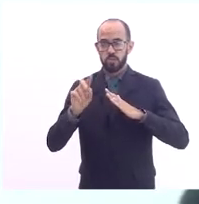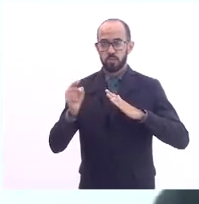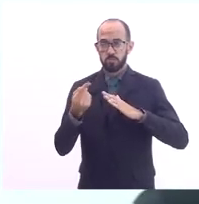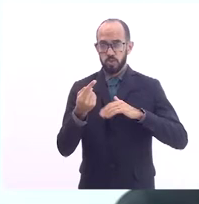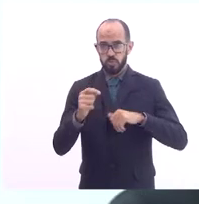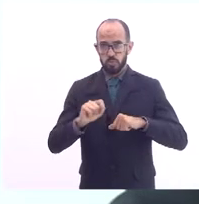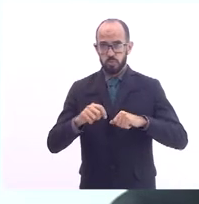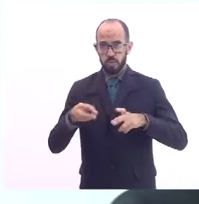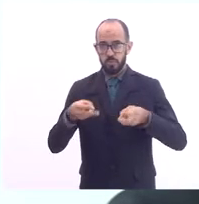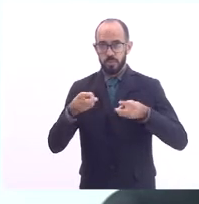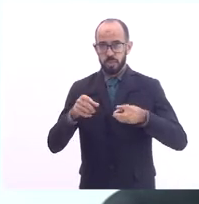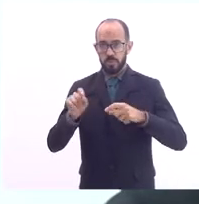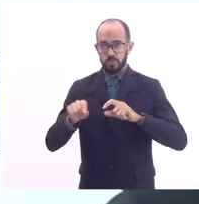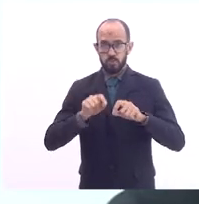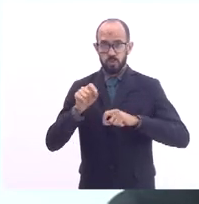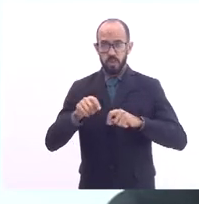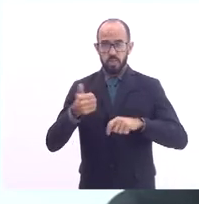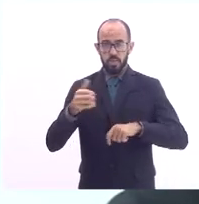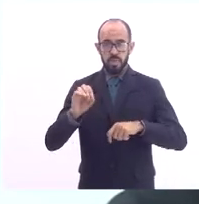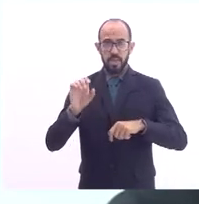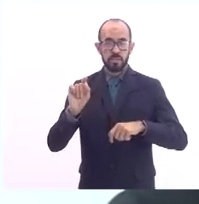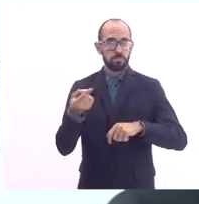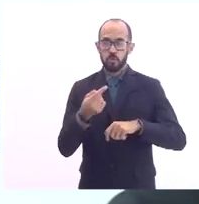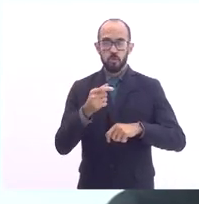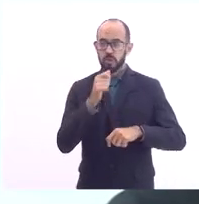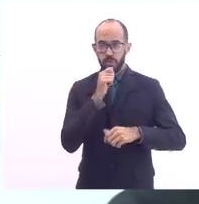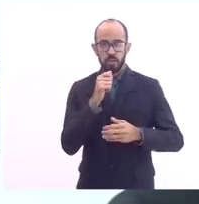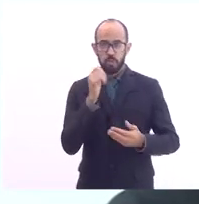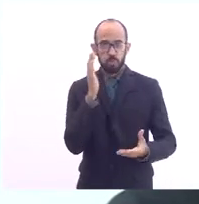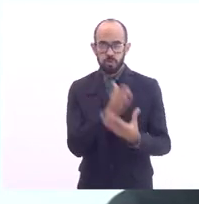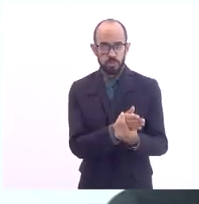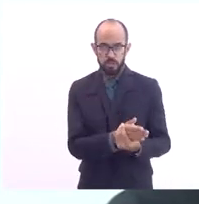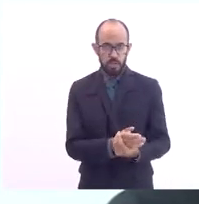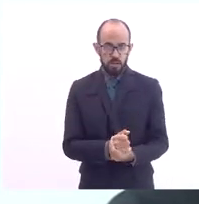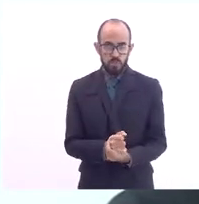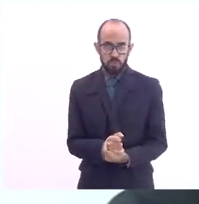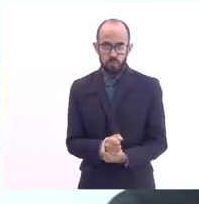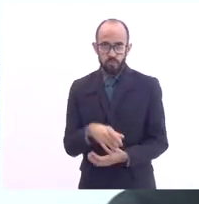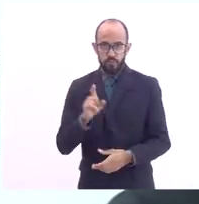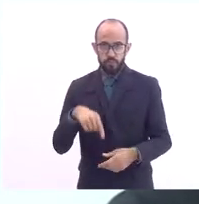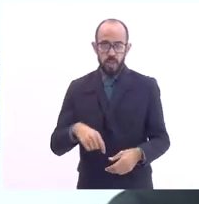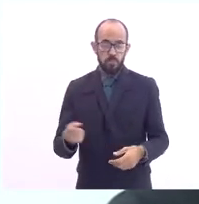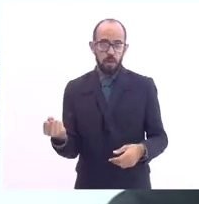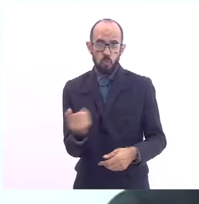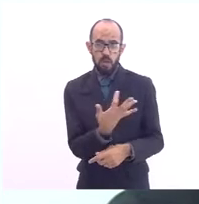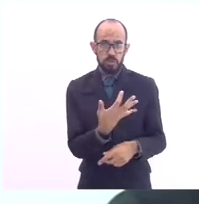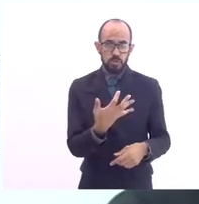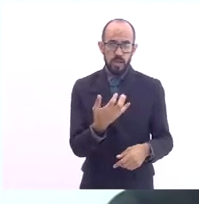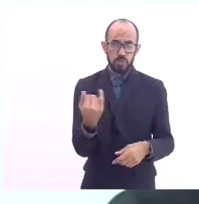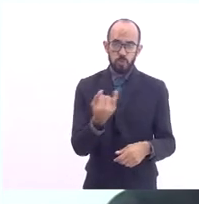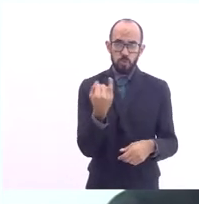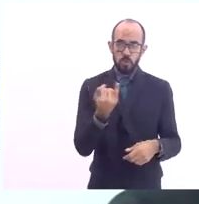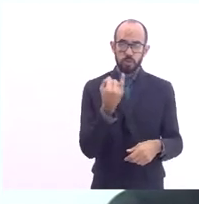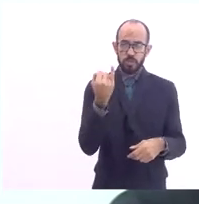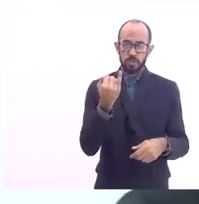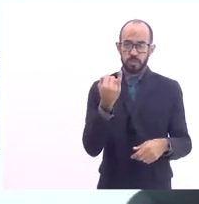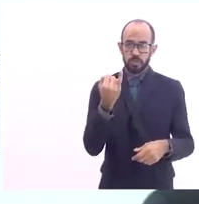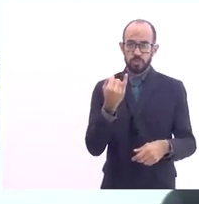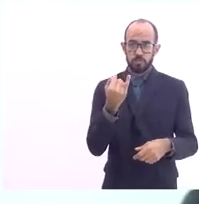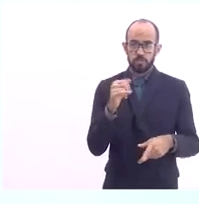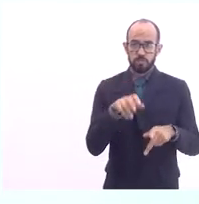10 mil que não judicializaram. Então é um número expressivo, sim, para uma cidade com 180 mil